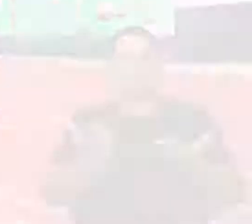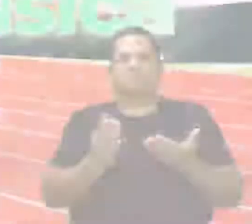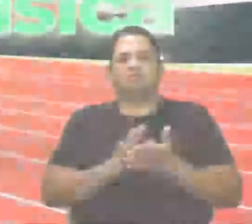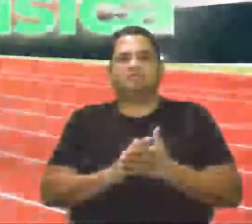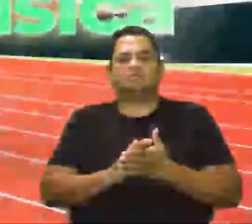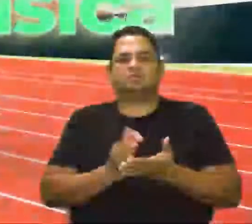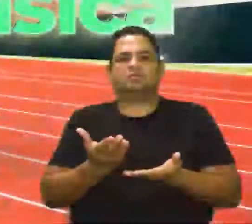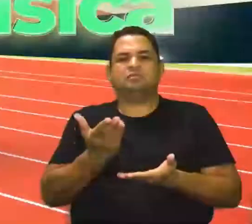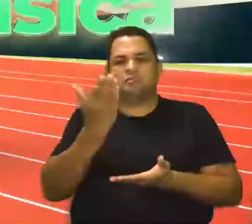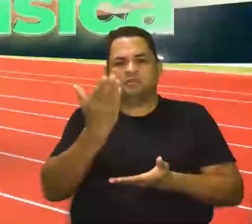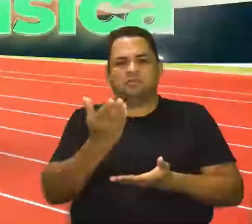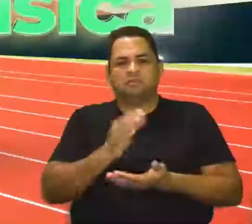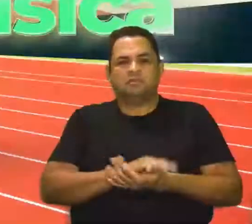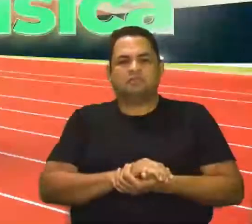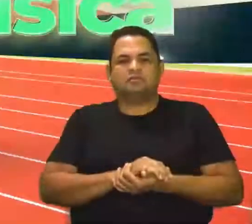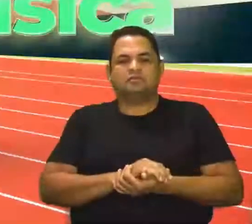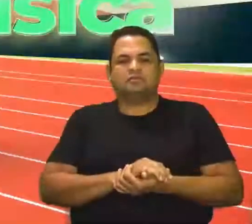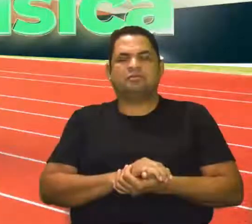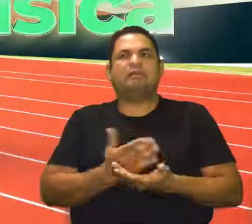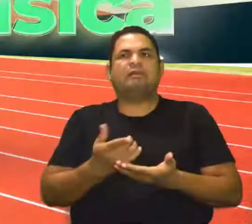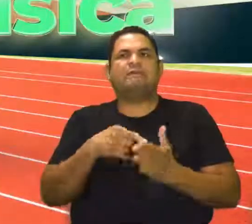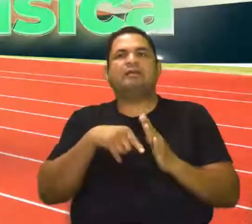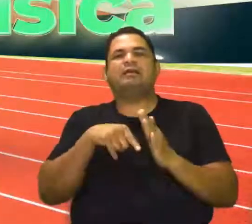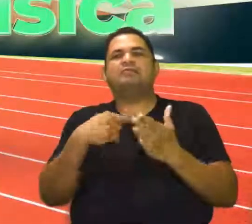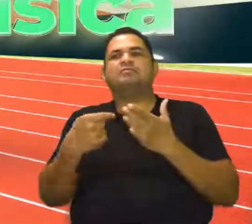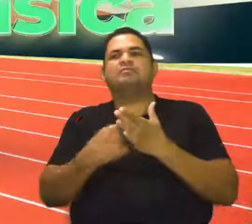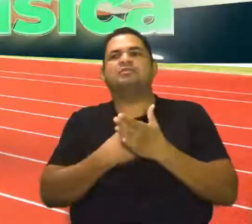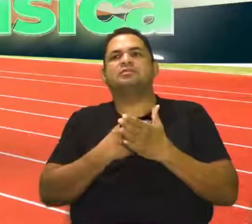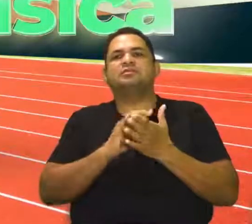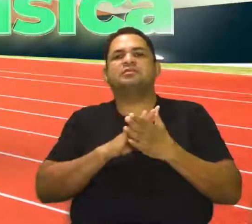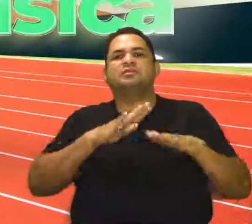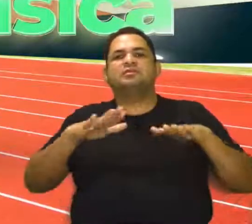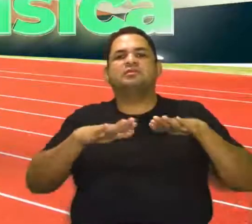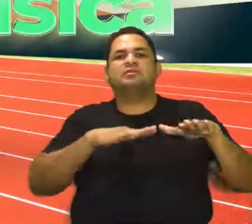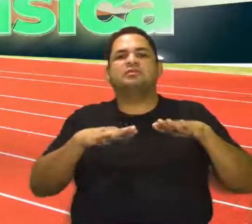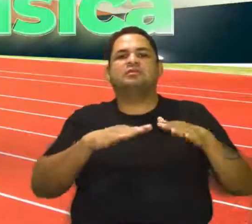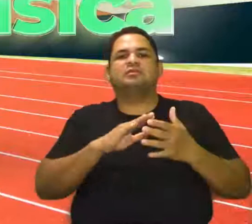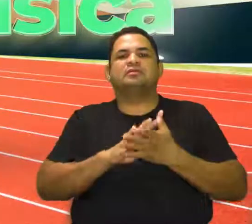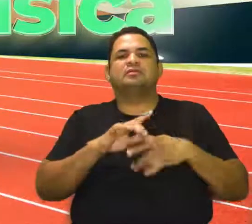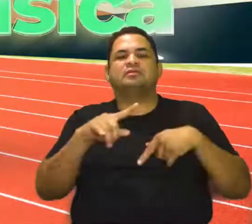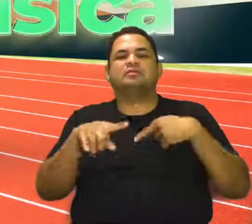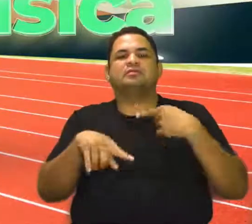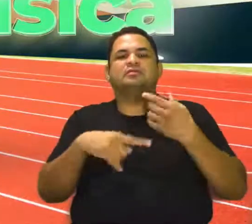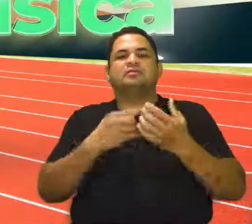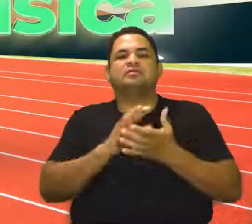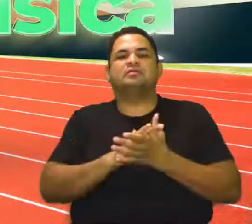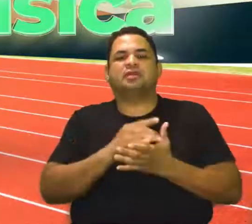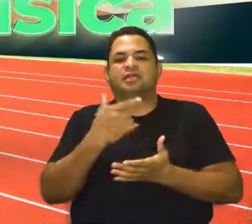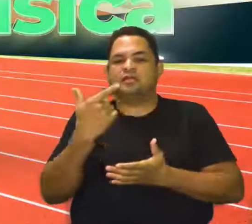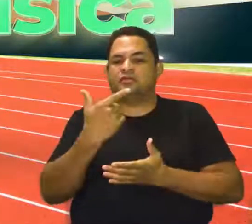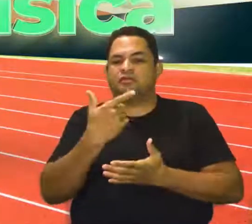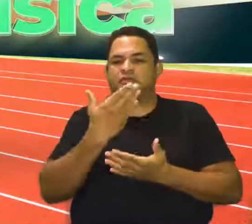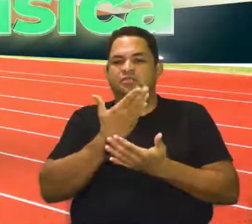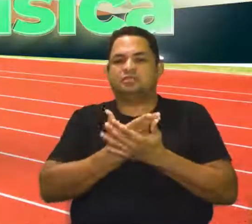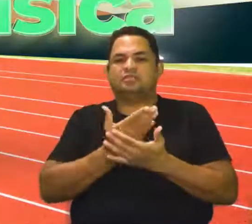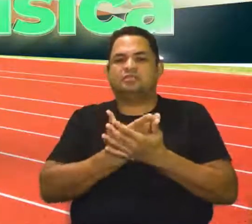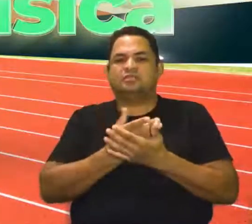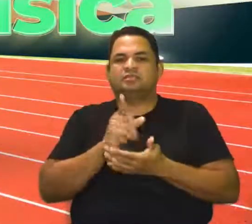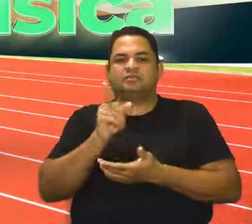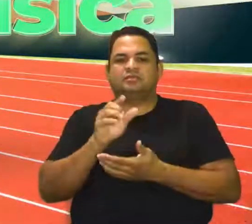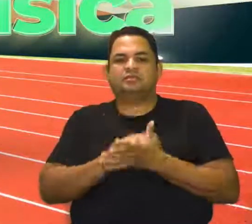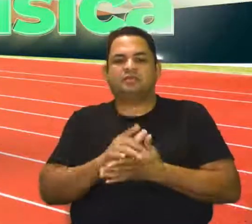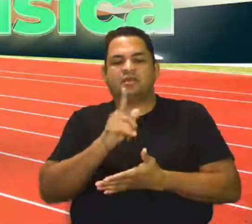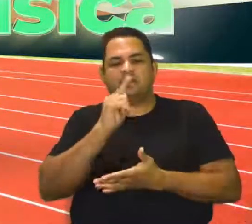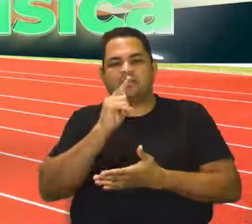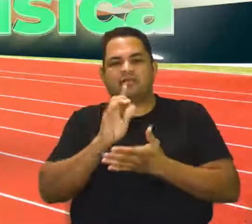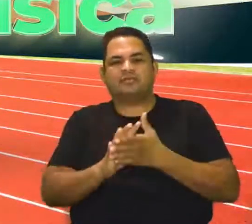aqui comigo de novo, que vocês devem estar se perguntando, professor, e o Mexa-se? Cadê o Mexa-se? Deixei para a parte 2 da aula, para você ir lá beber uma